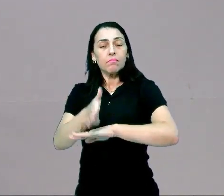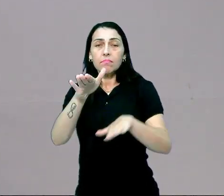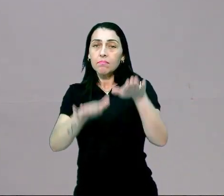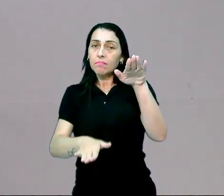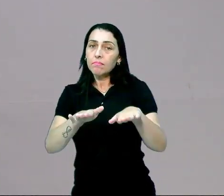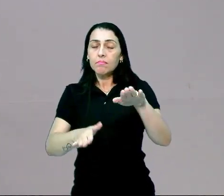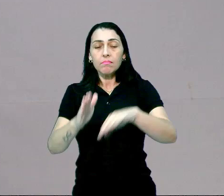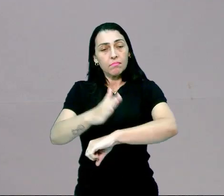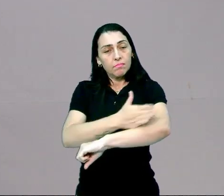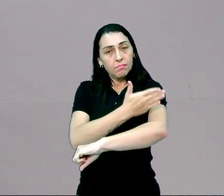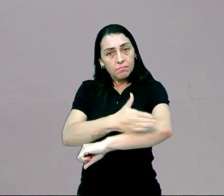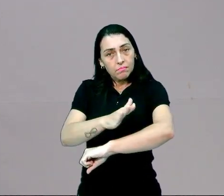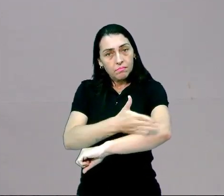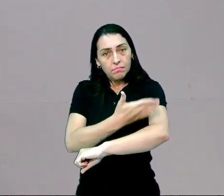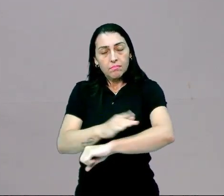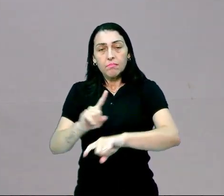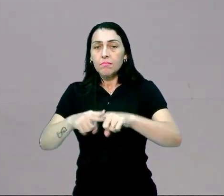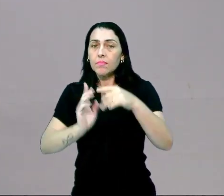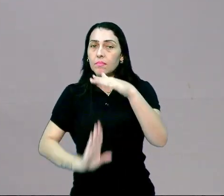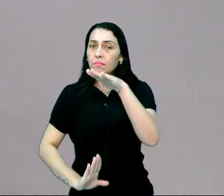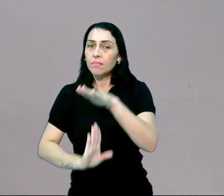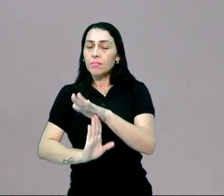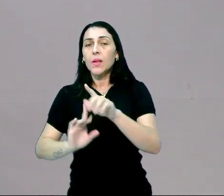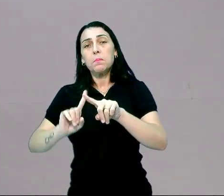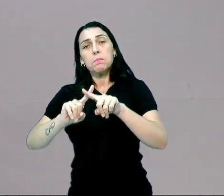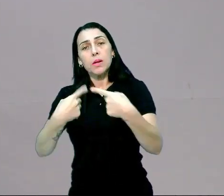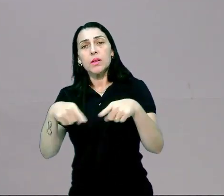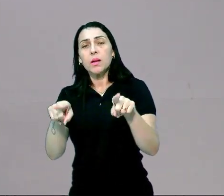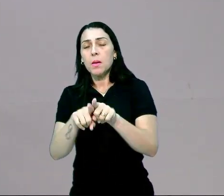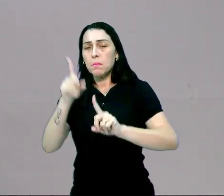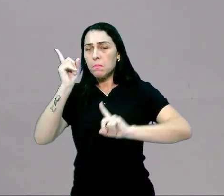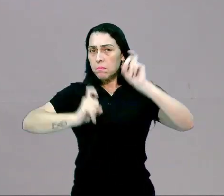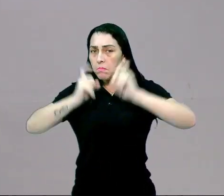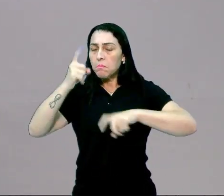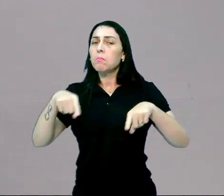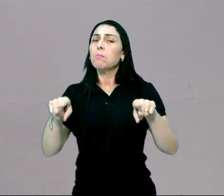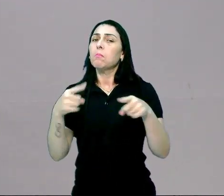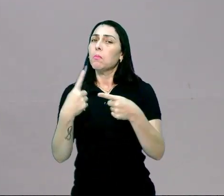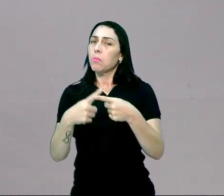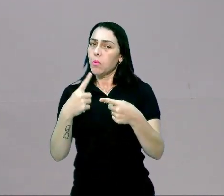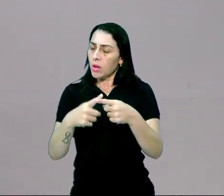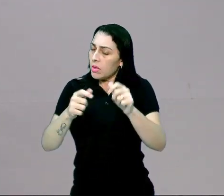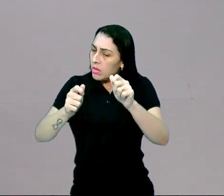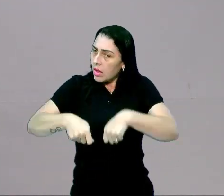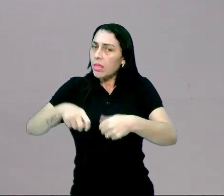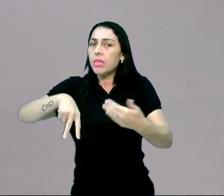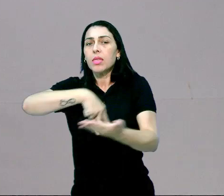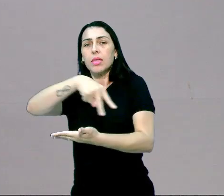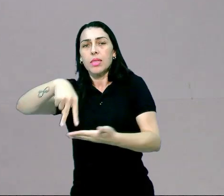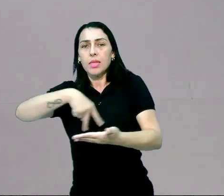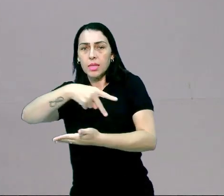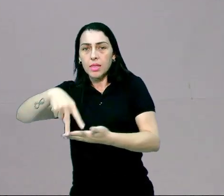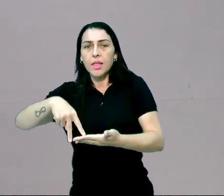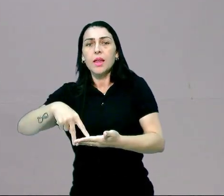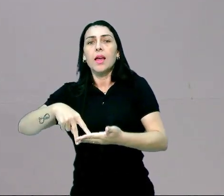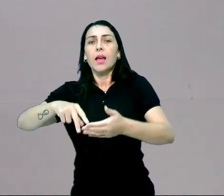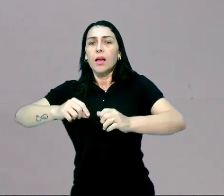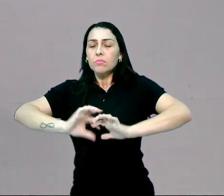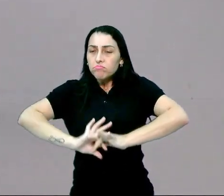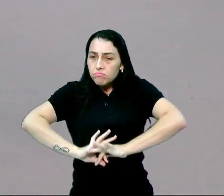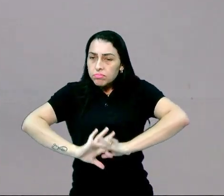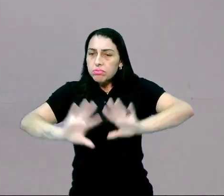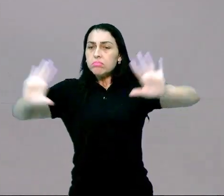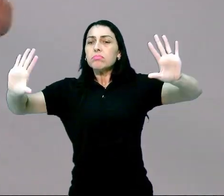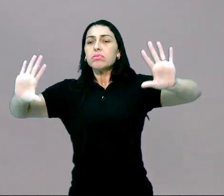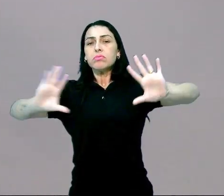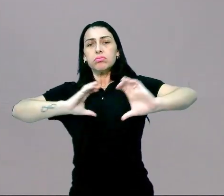determinada prática, mas não como limitador e nem como algo tão expressivo, porque ele acaba condicionando, já que a dança é justamente esse aspecto de